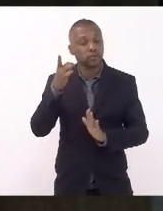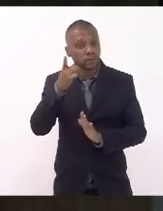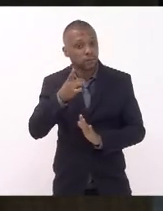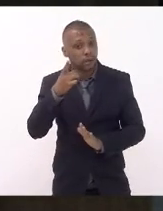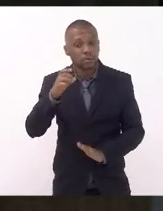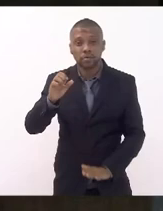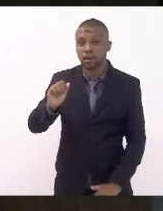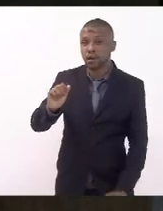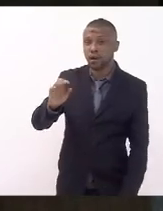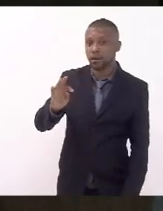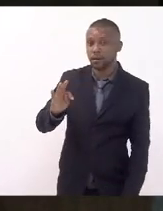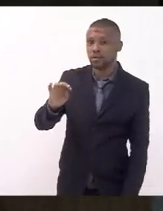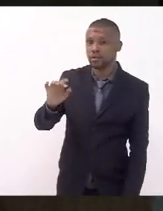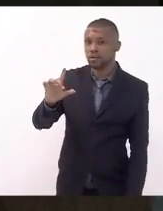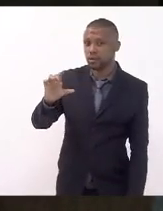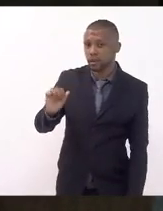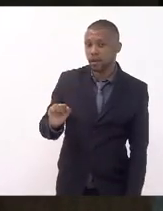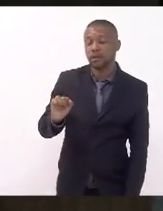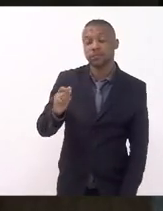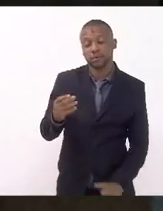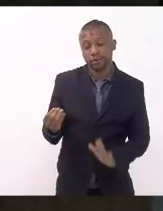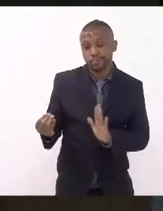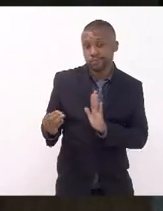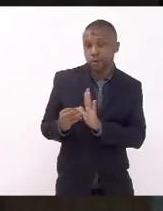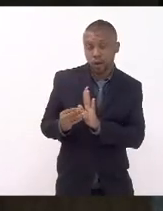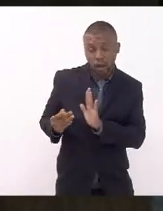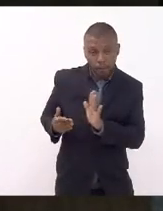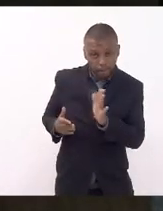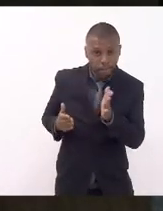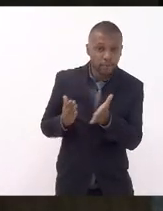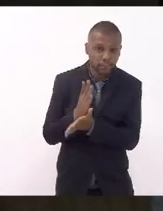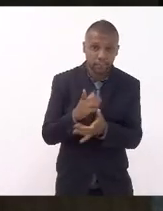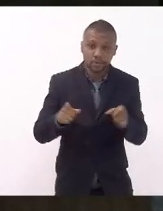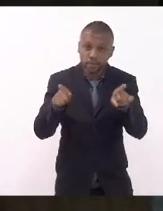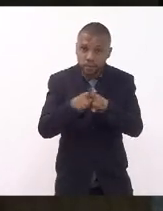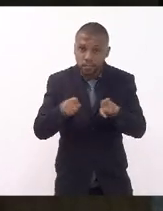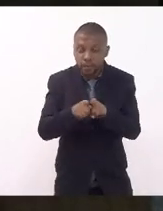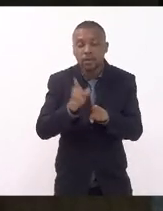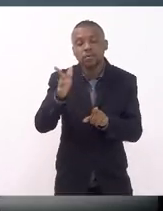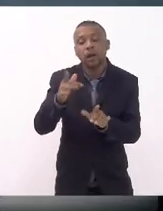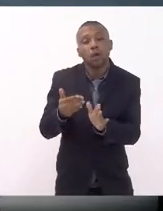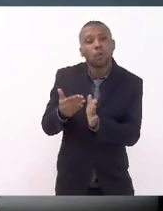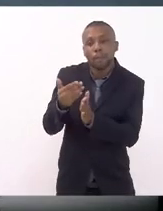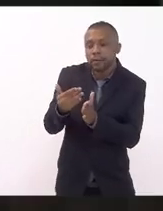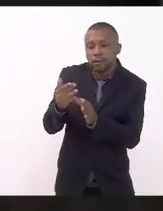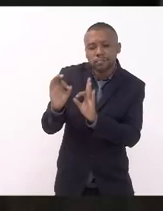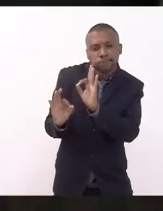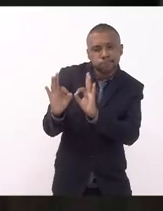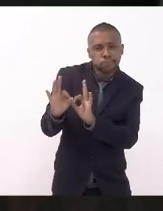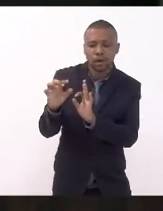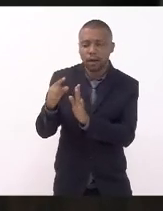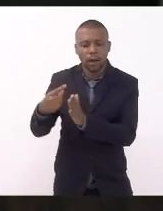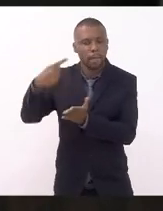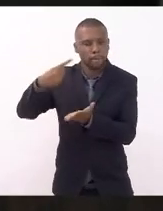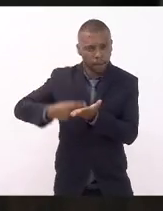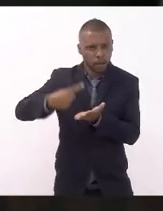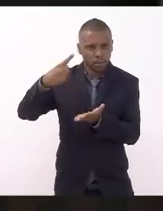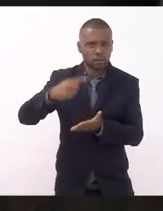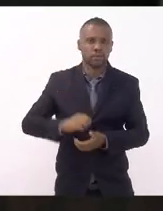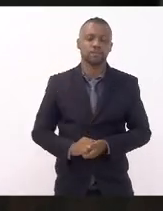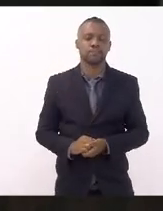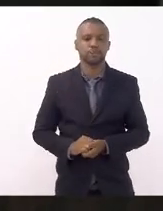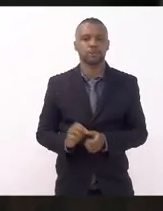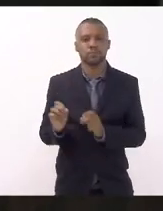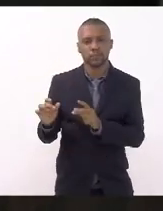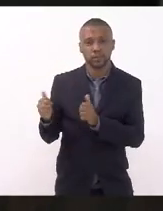Eu incluo a aprovação da mesma e já providencio a marcação. Ok. A presidência convida